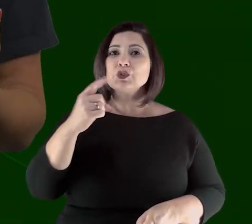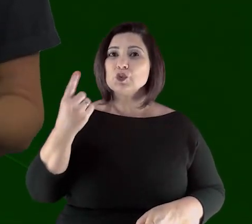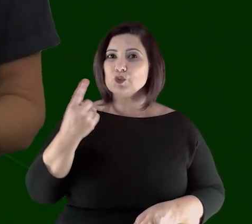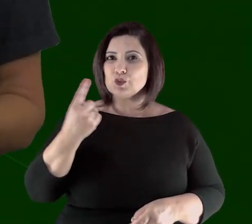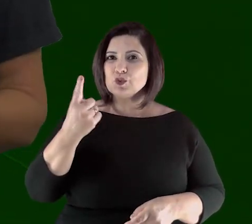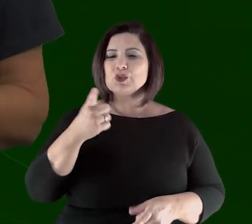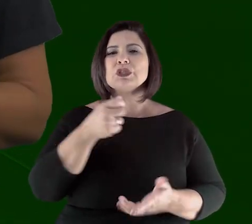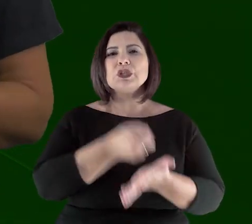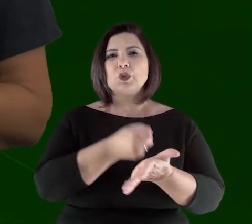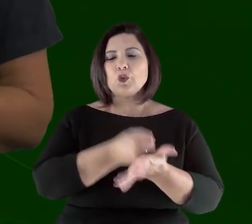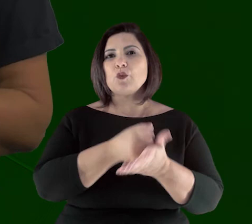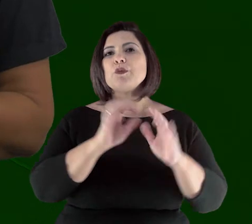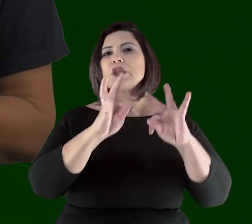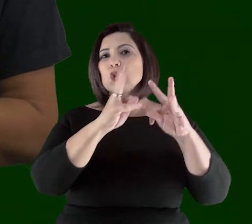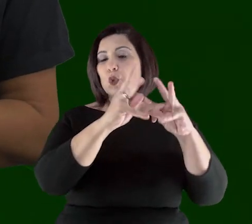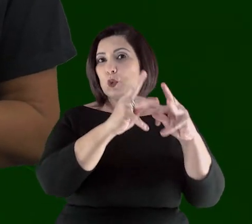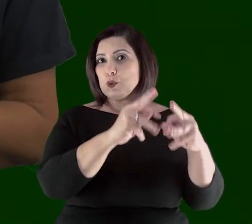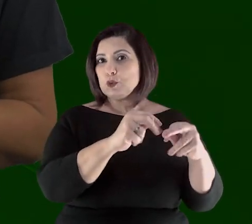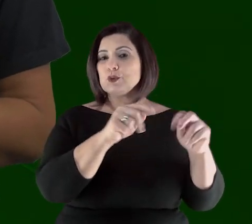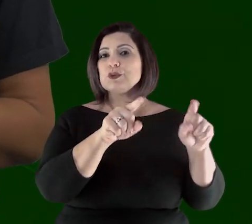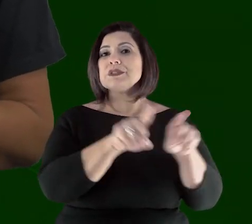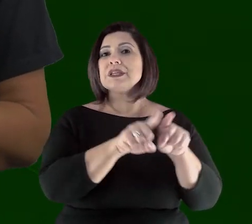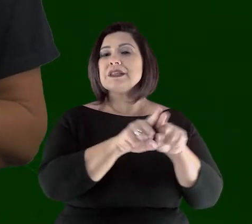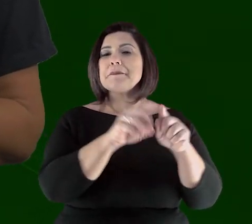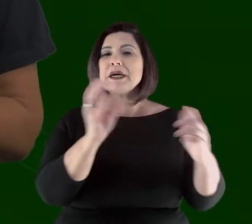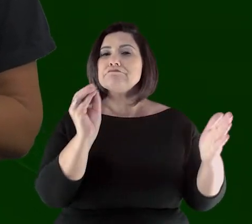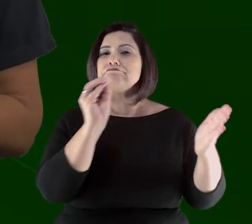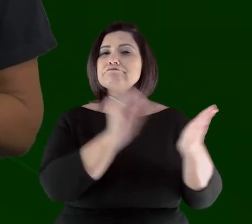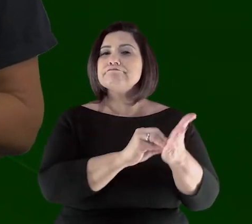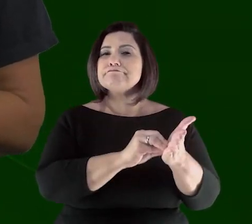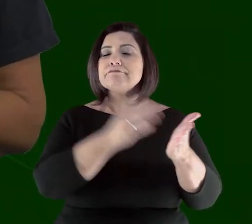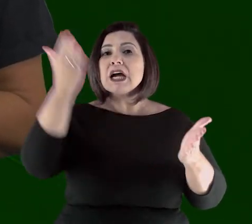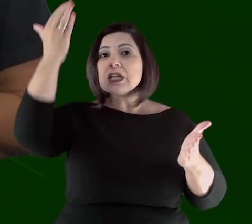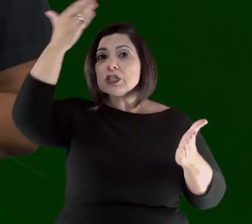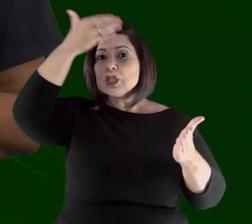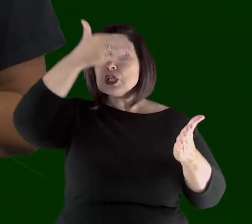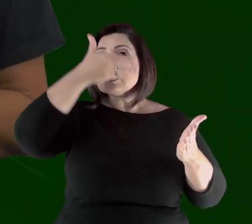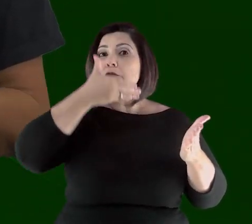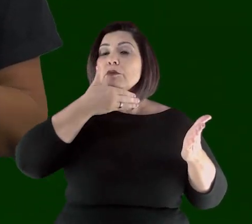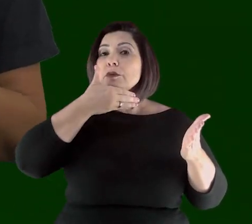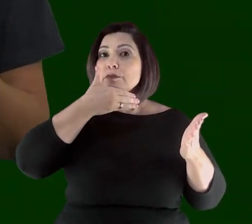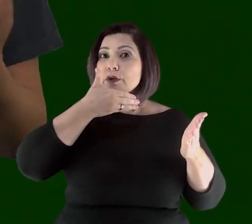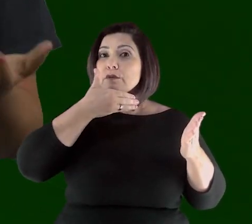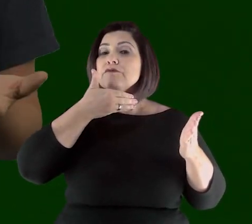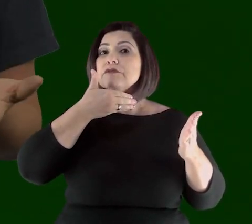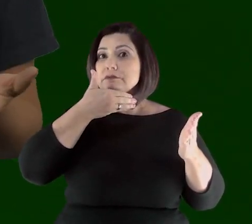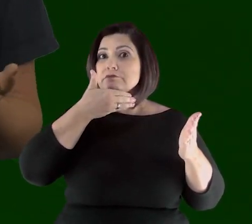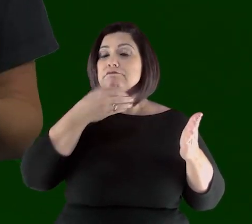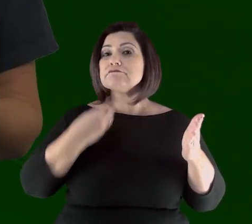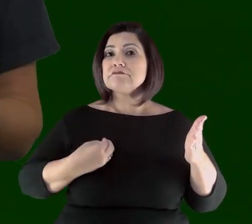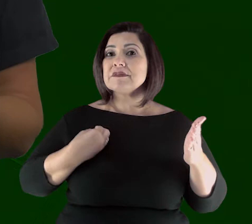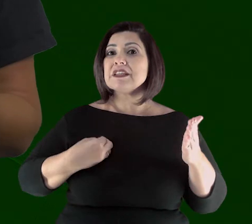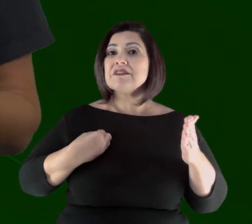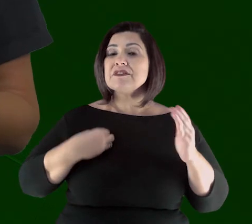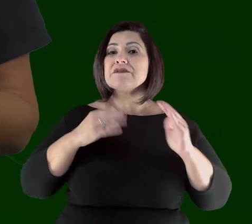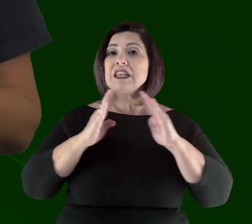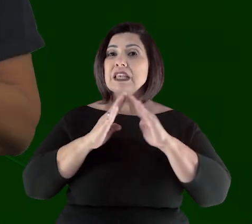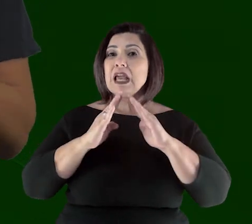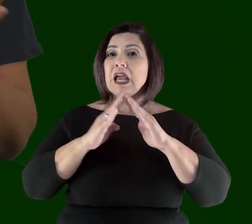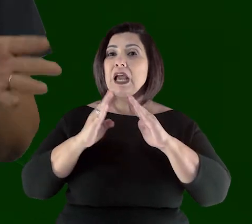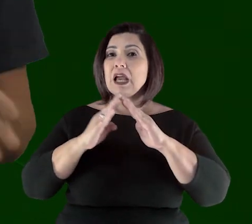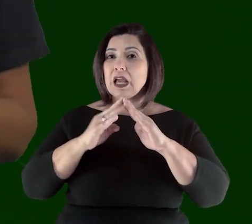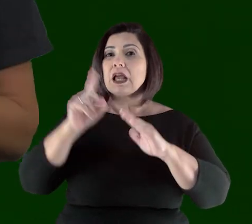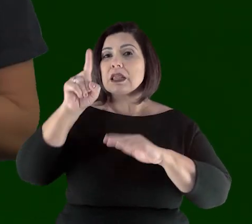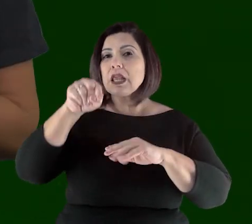Para comprovar que o candidato é de agricultura familiar, é necessário preencher o anexo 1 do edital, aquele que